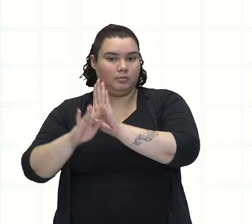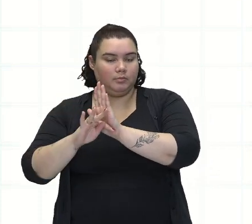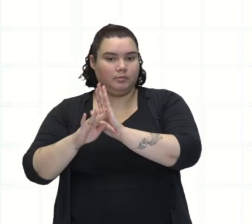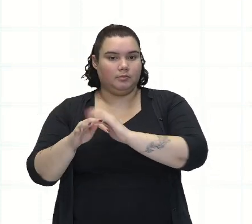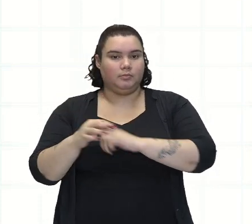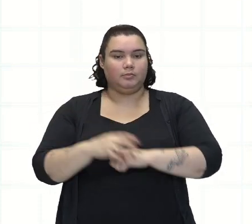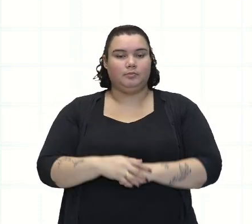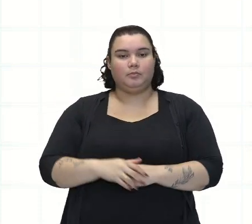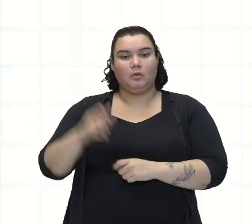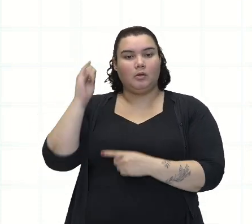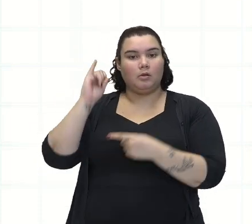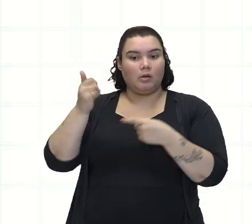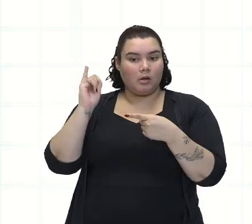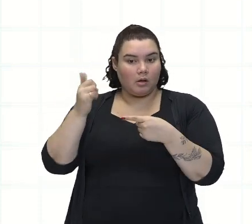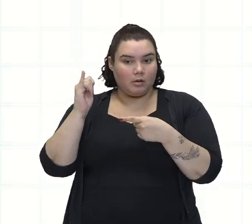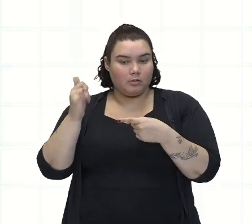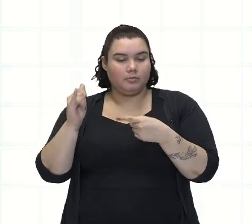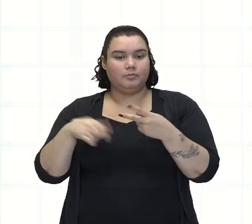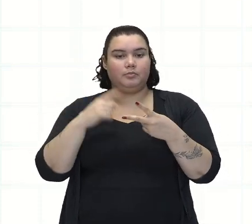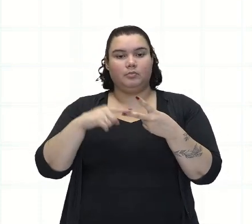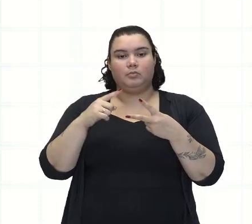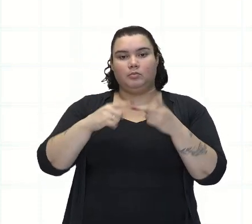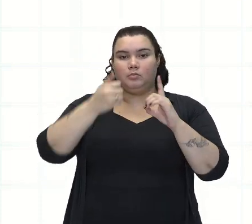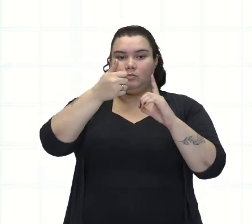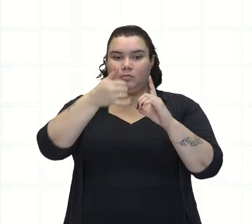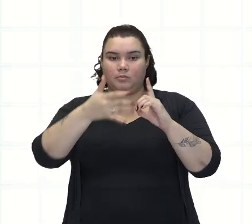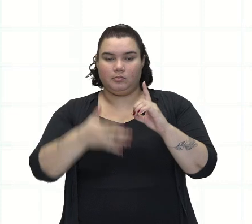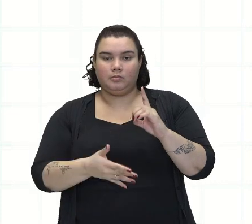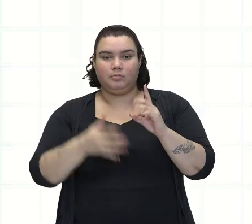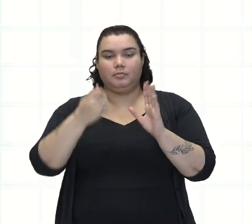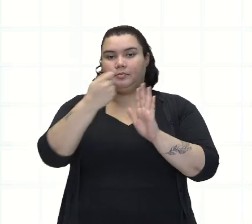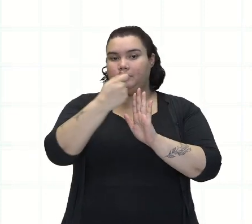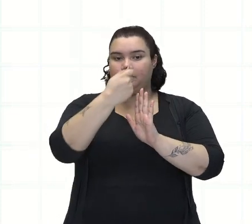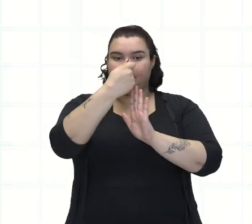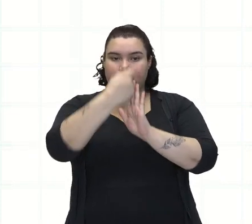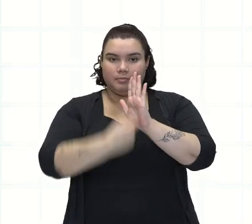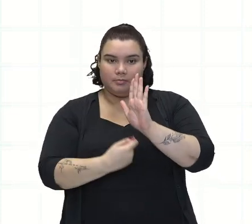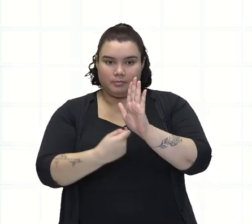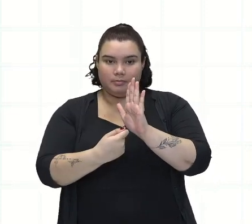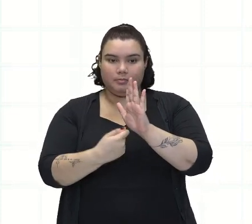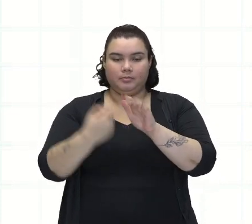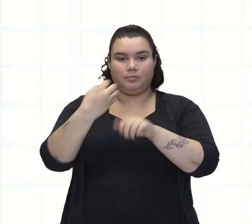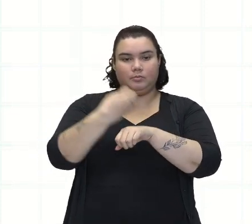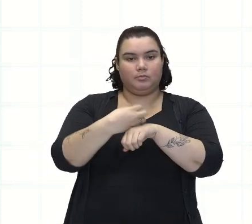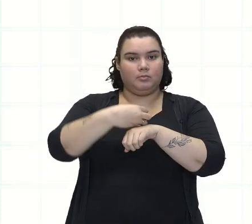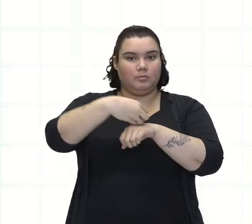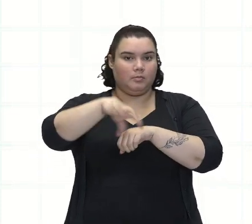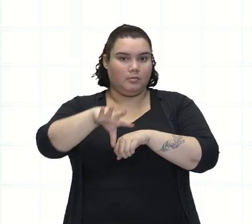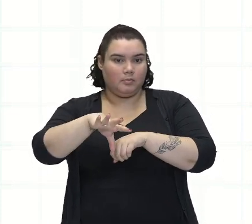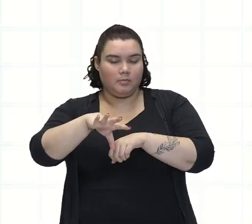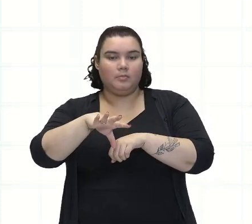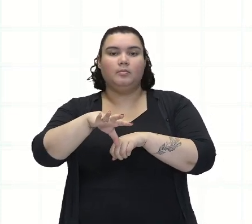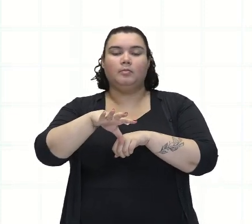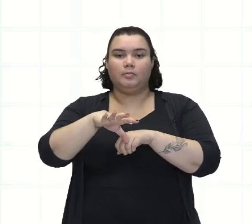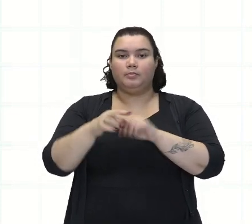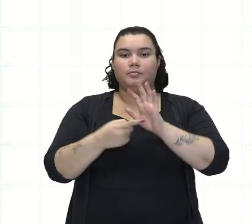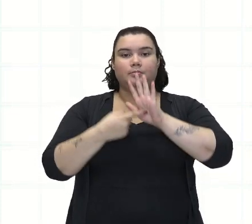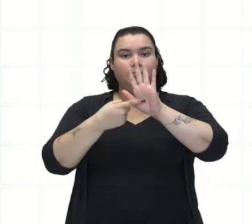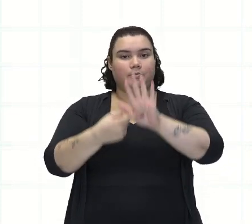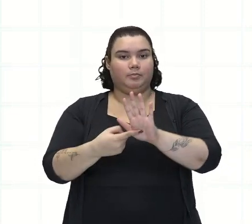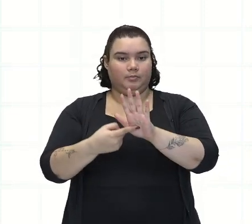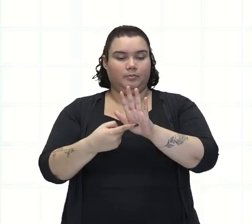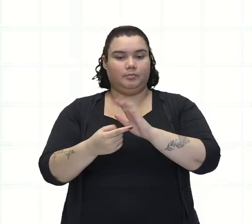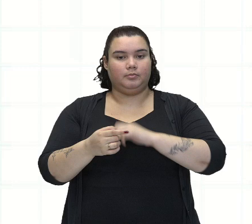vimos narração, descrição, dissertação, injunção e